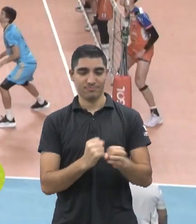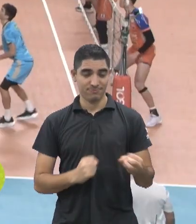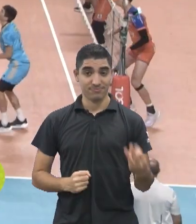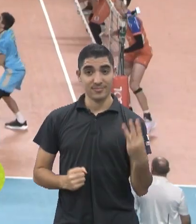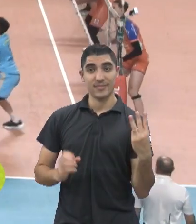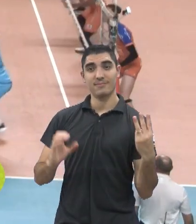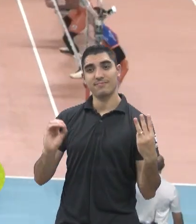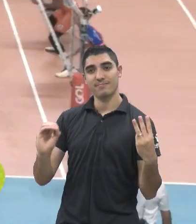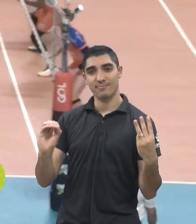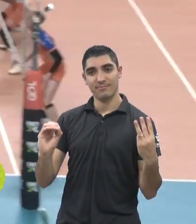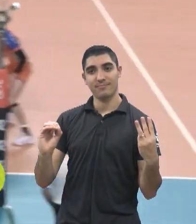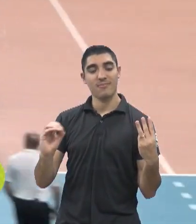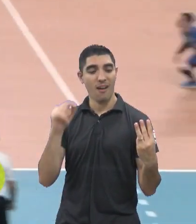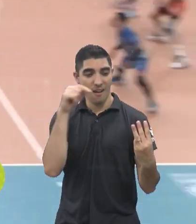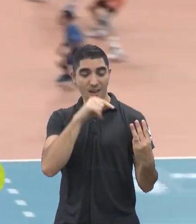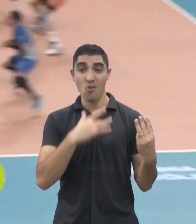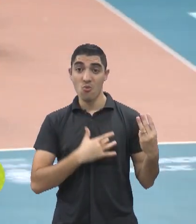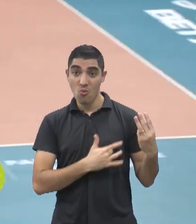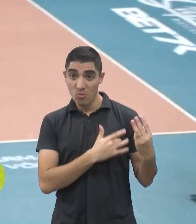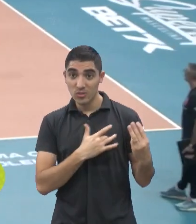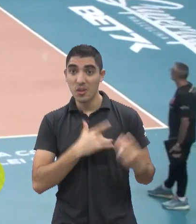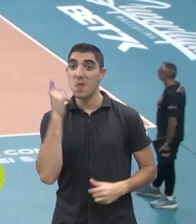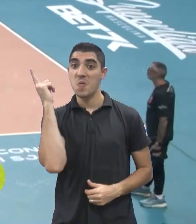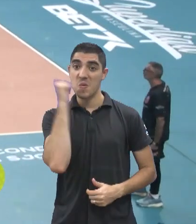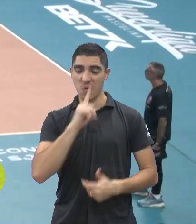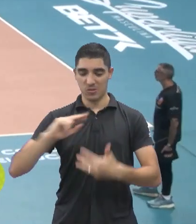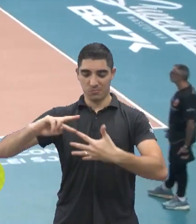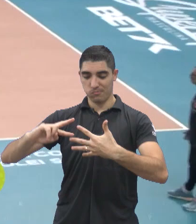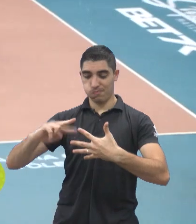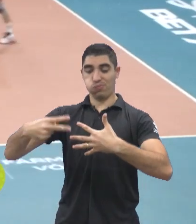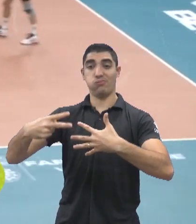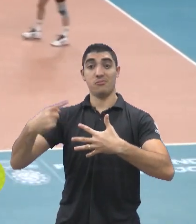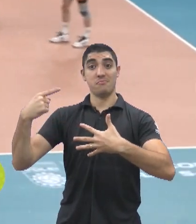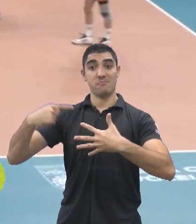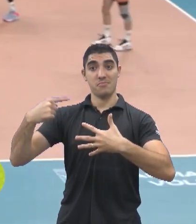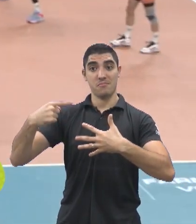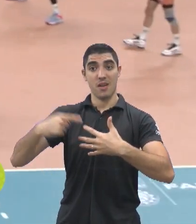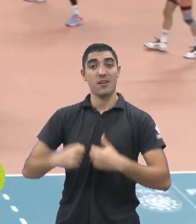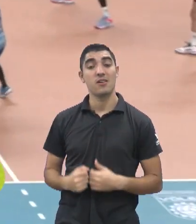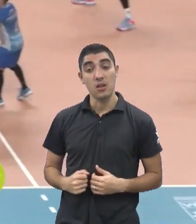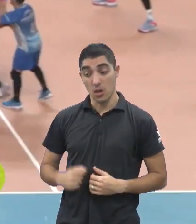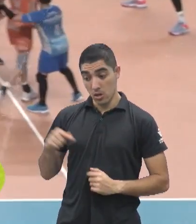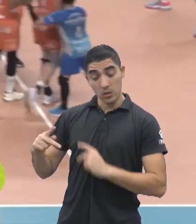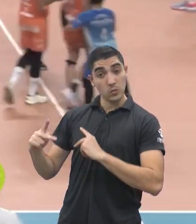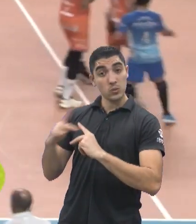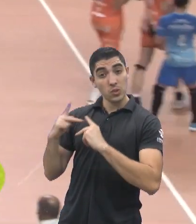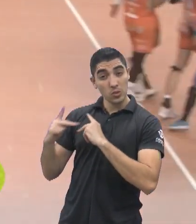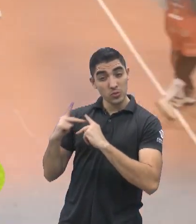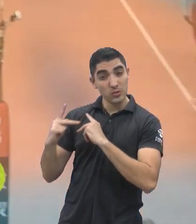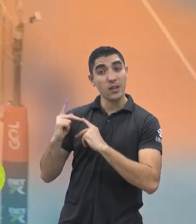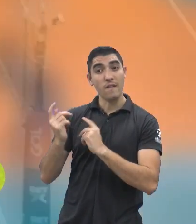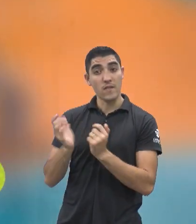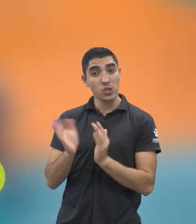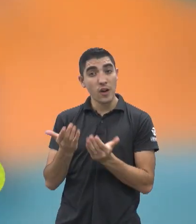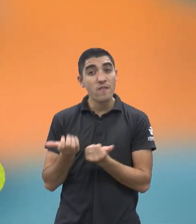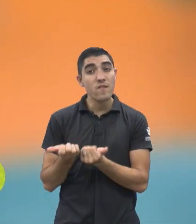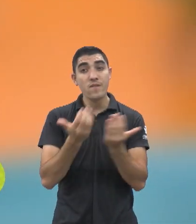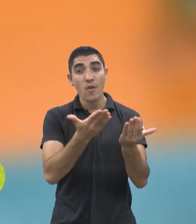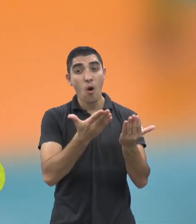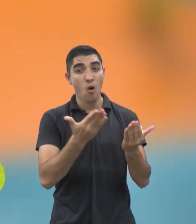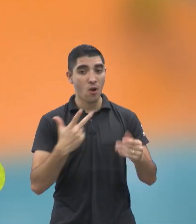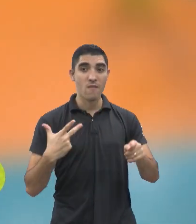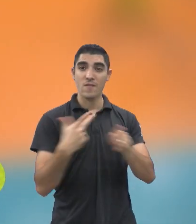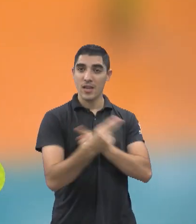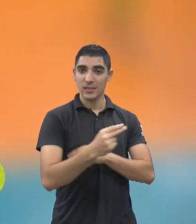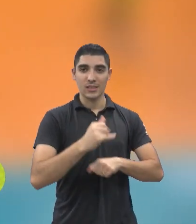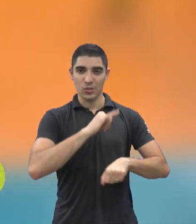para o time mineiro a liderança da competição. E mesmo com o São José vencendo fora de casa o Joinville por 3-0 na última